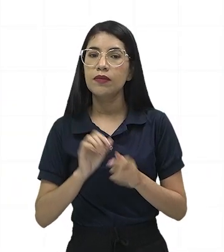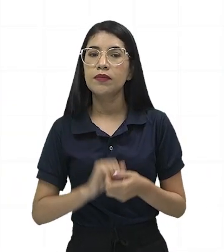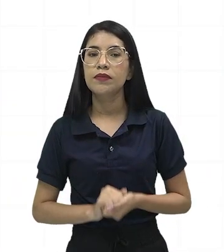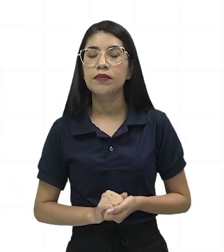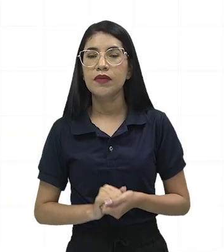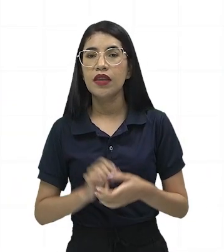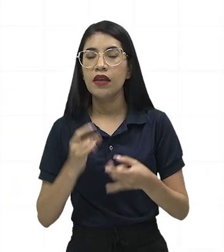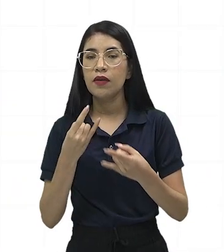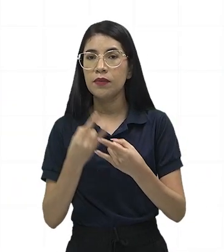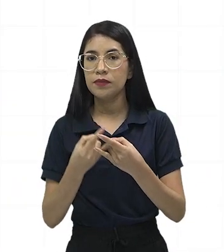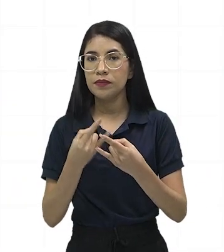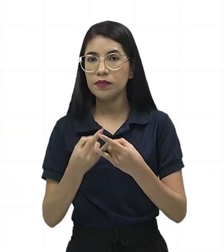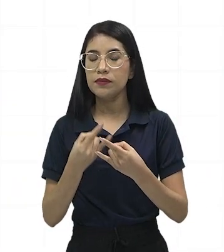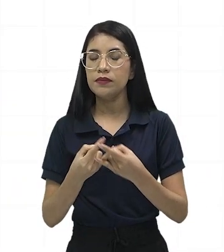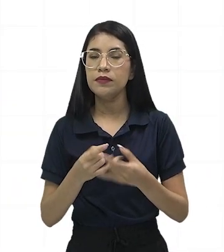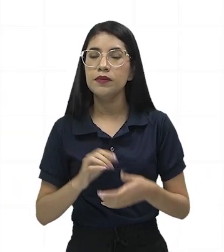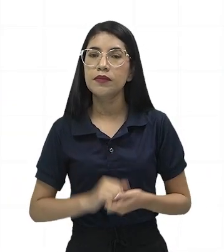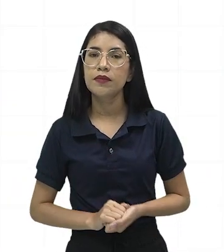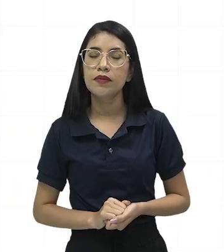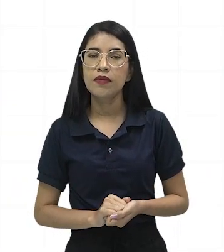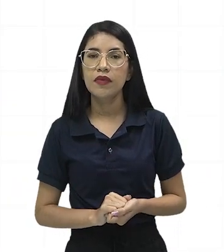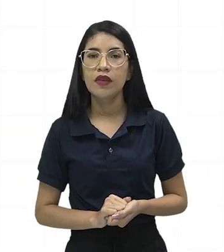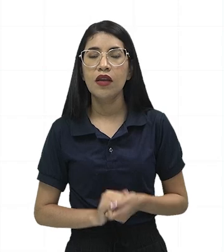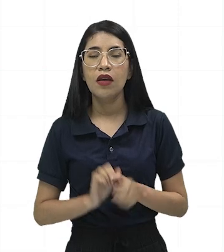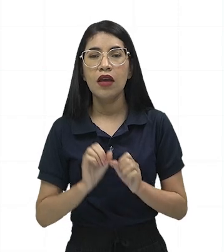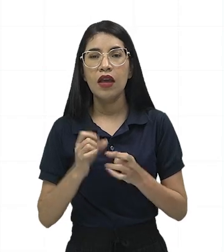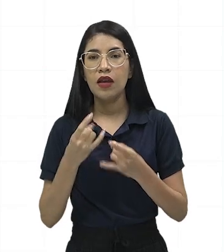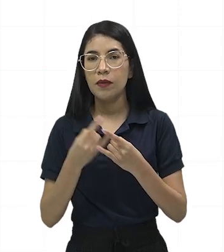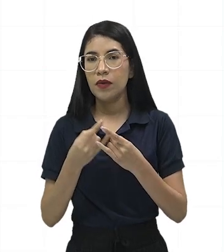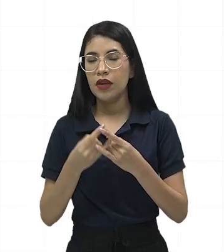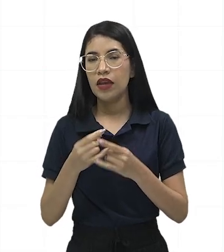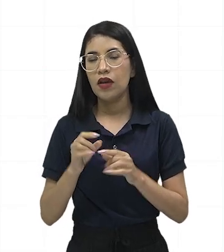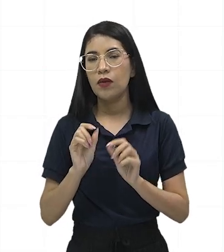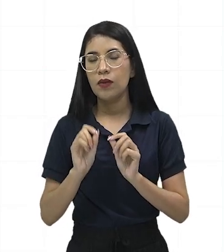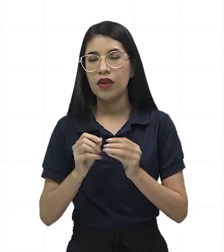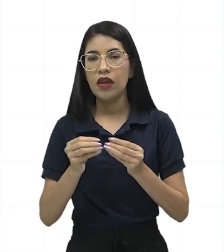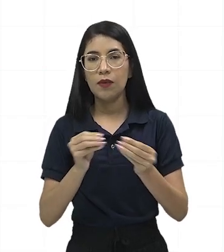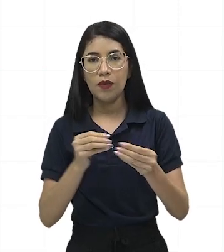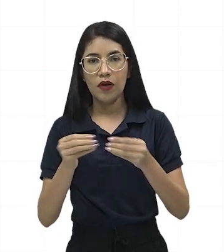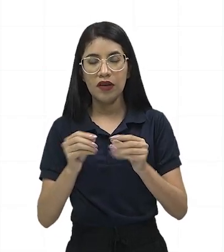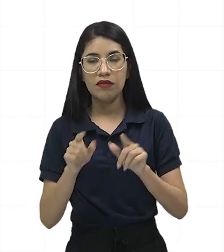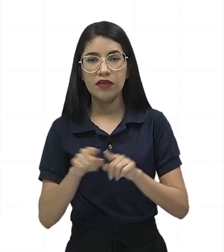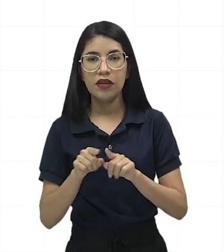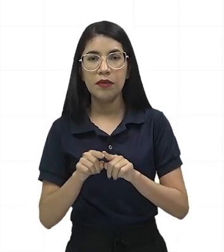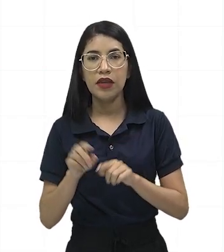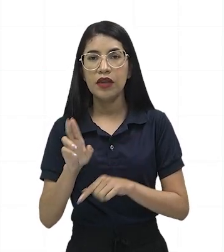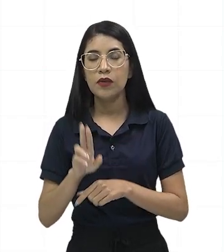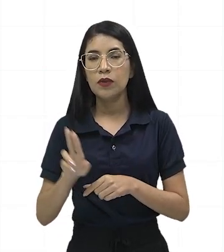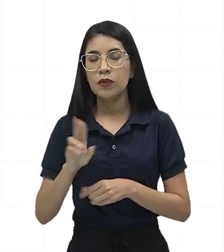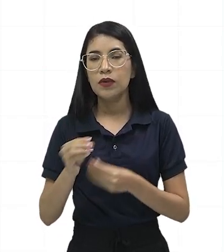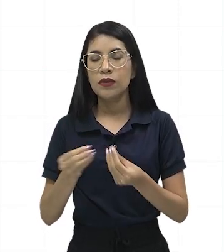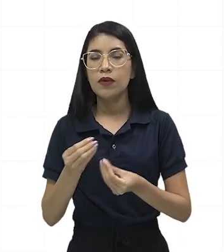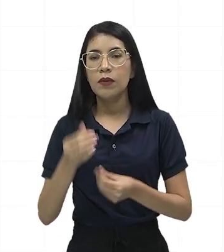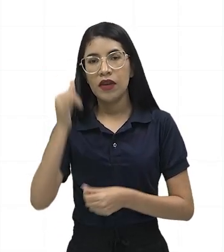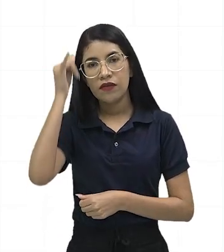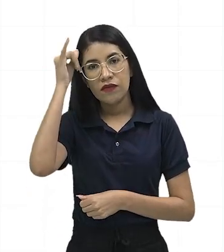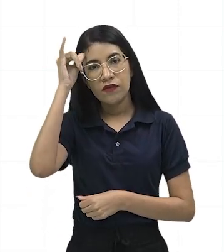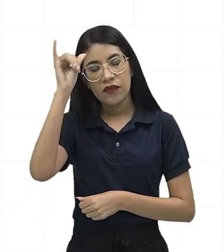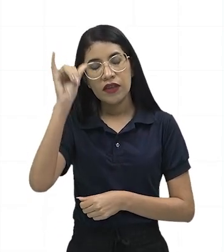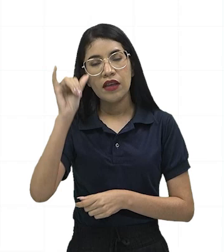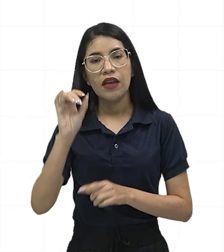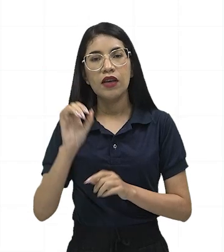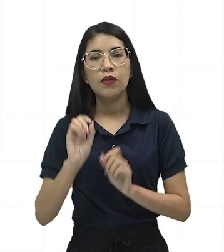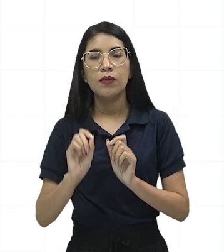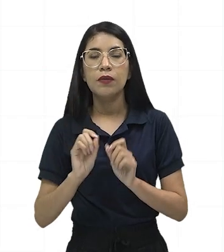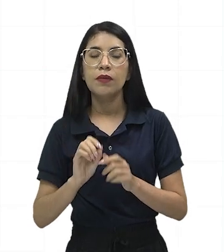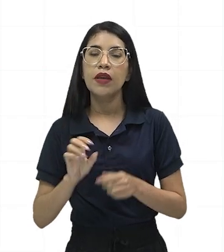é o preservativo. Os preservativos ou camisinhas são estruturas de látex que atuam como uma barreira,